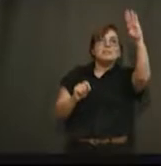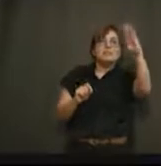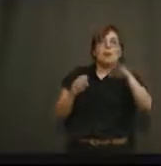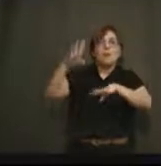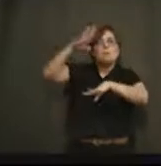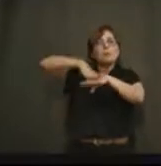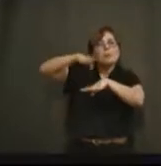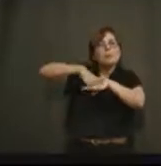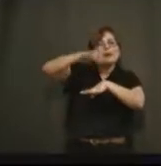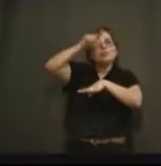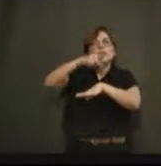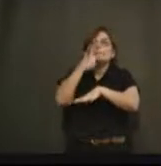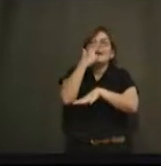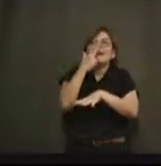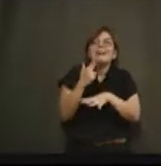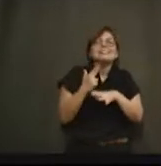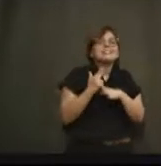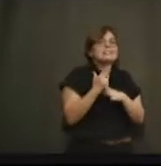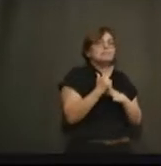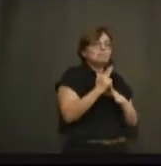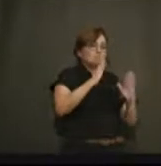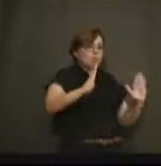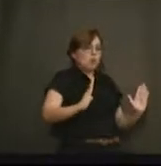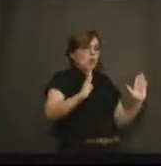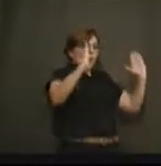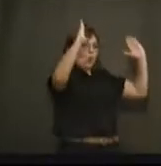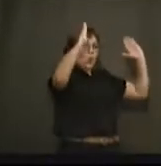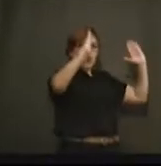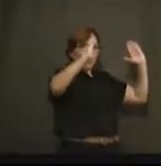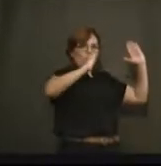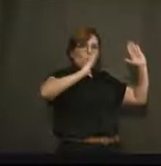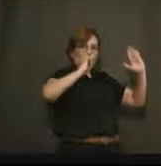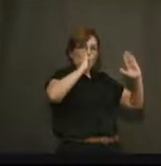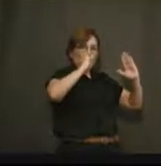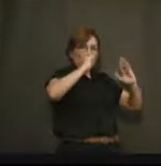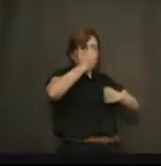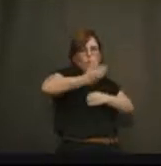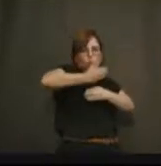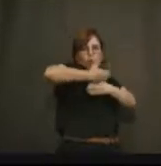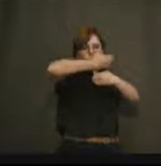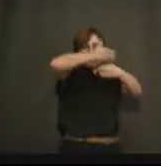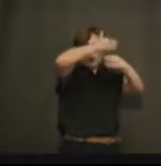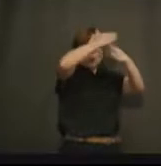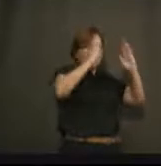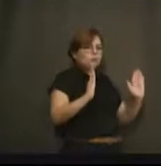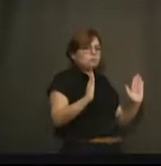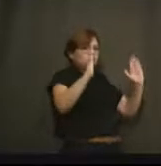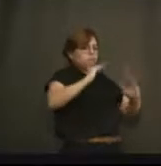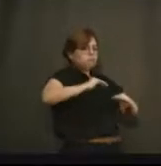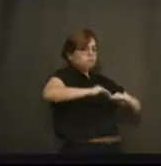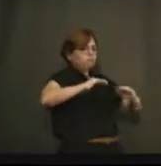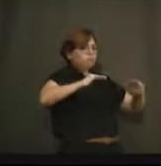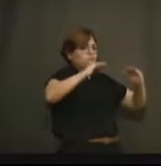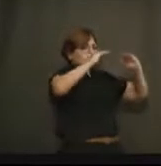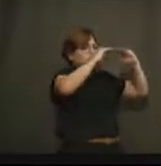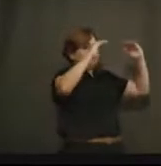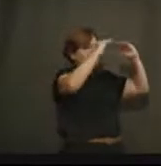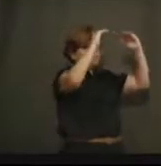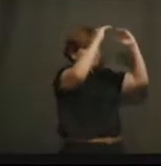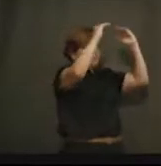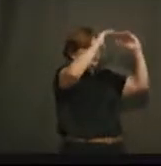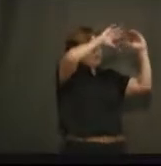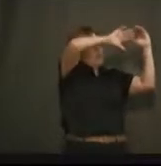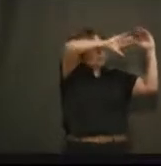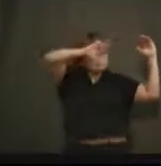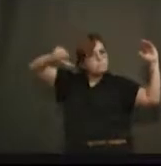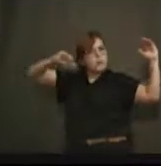os andaimes, construir o edifício e depois tirar todos os andaimes e deixar só o edifício bonito,